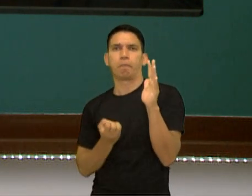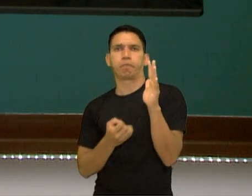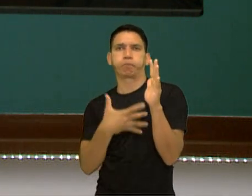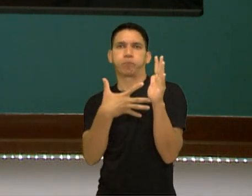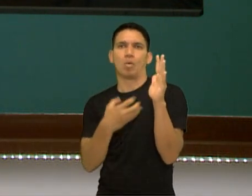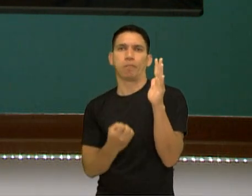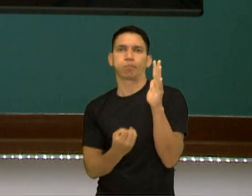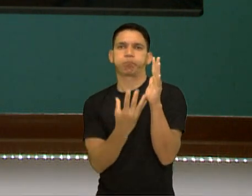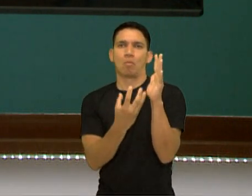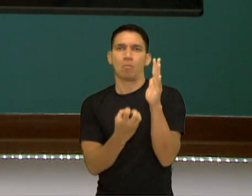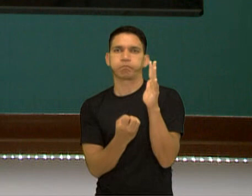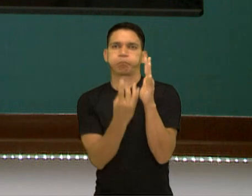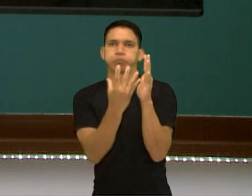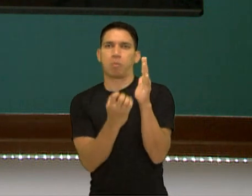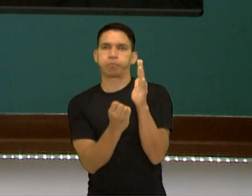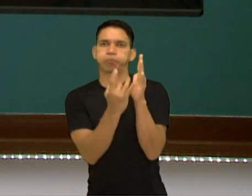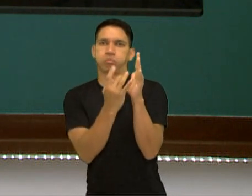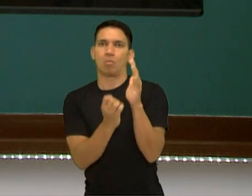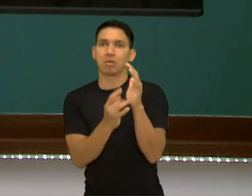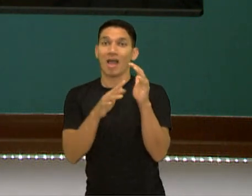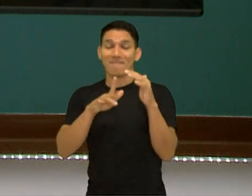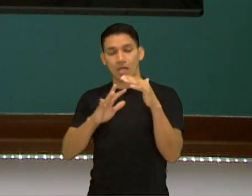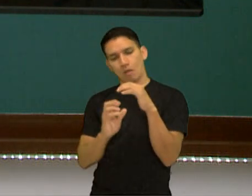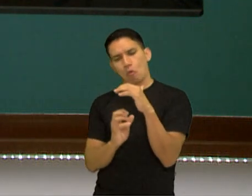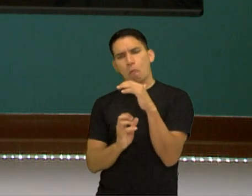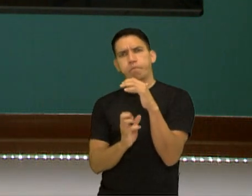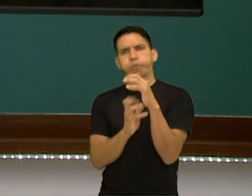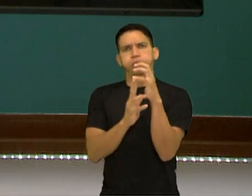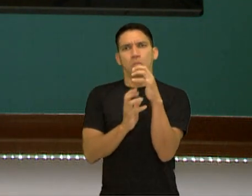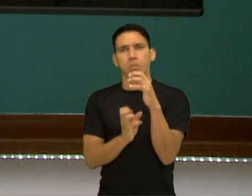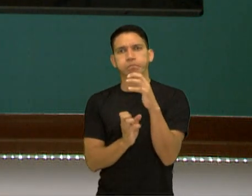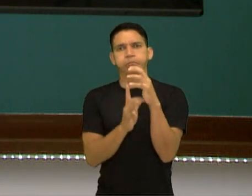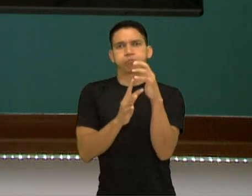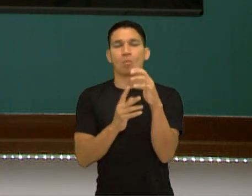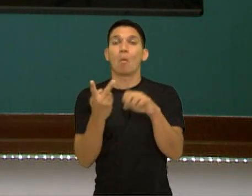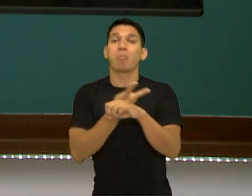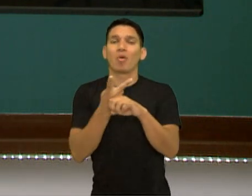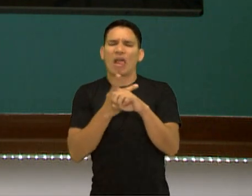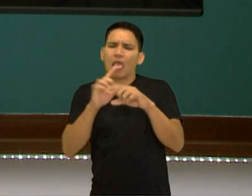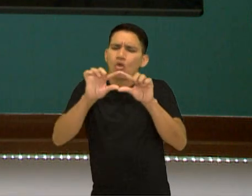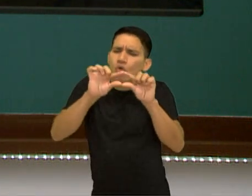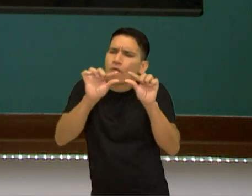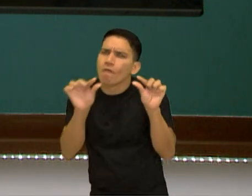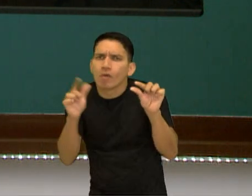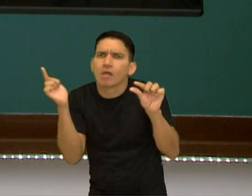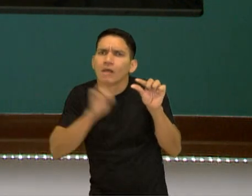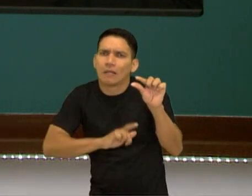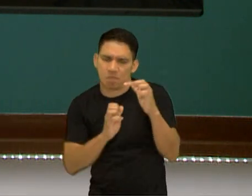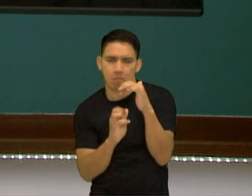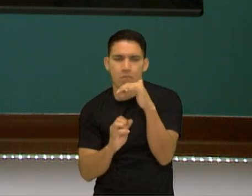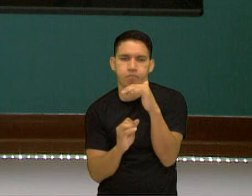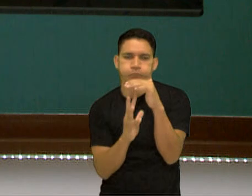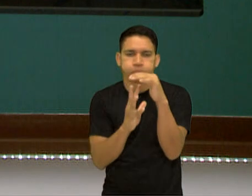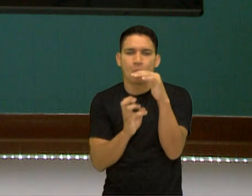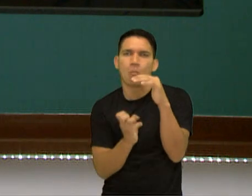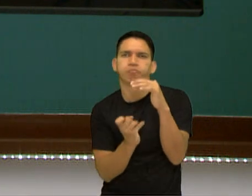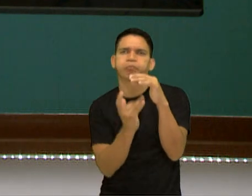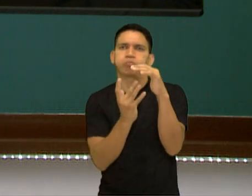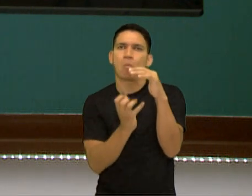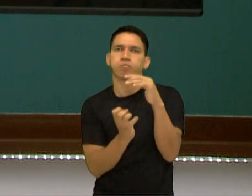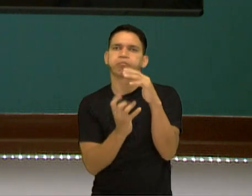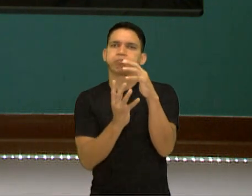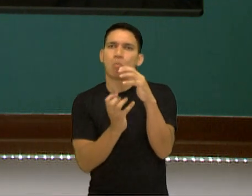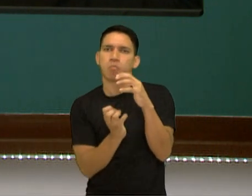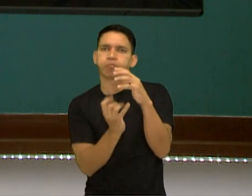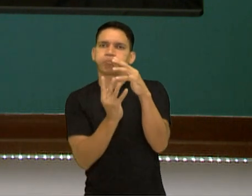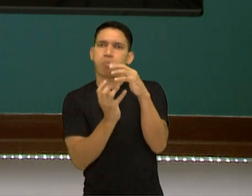a crosta terrestre. E o magma vai tentar achar um ponto da crosta terrestre que seja mais fácil, que seja mais